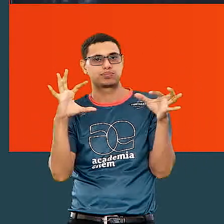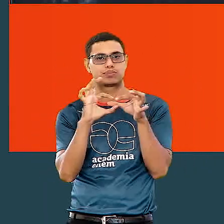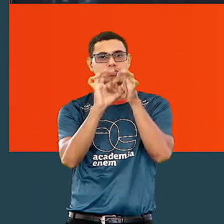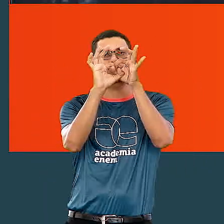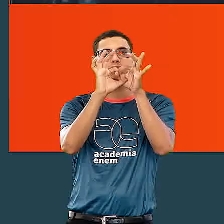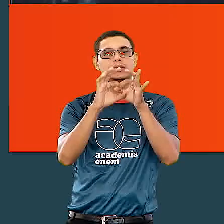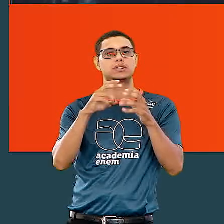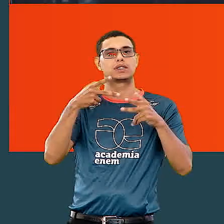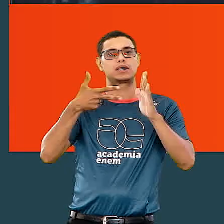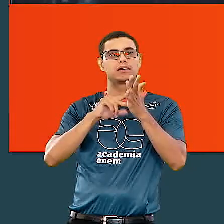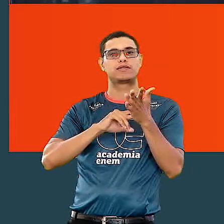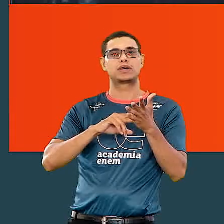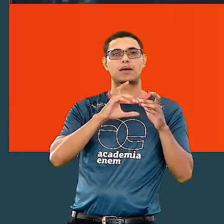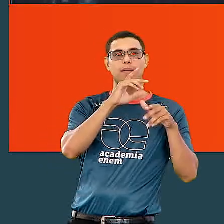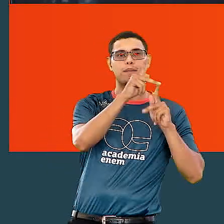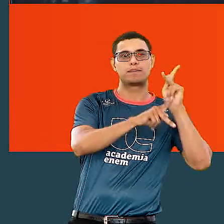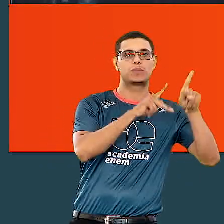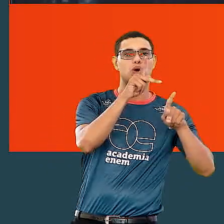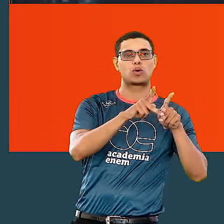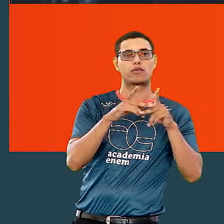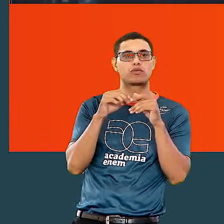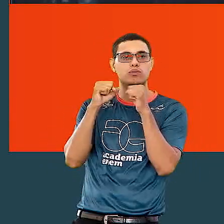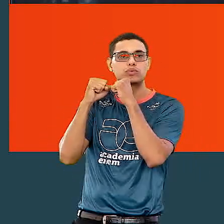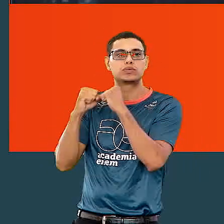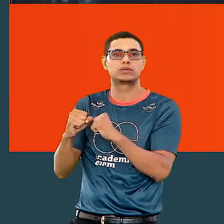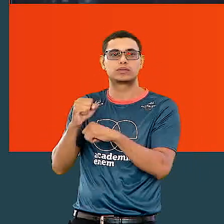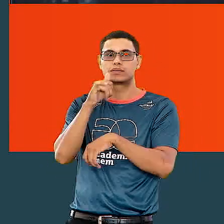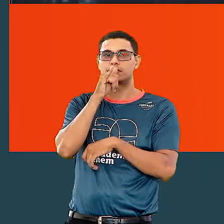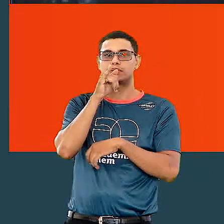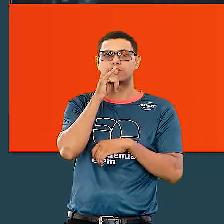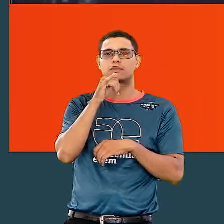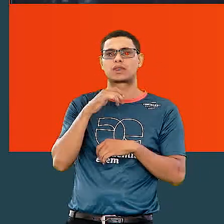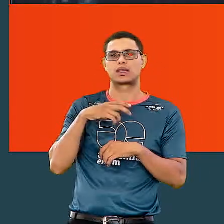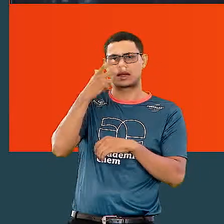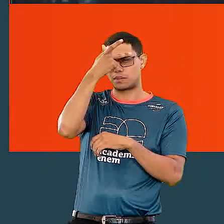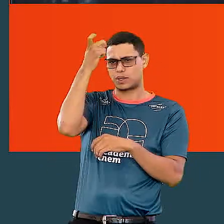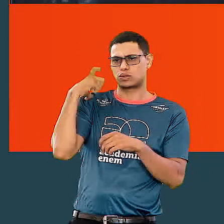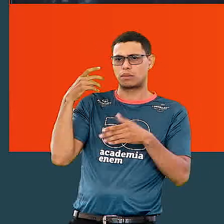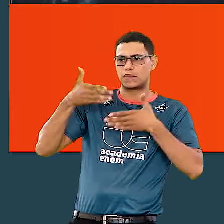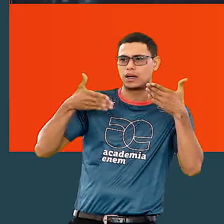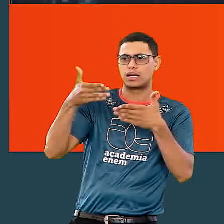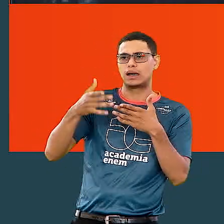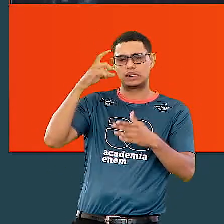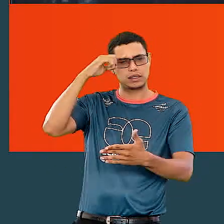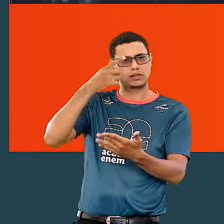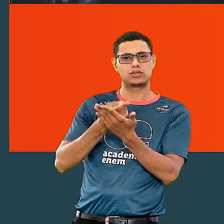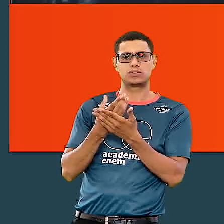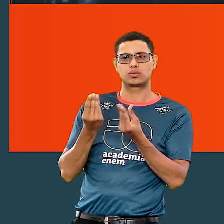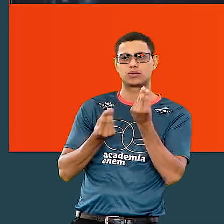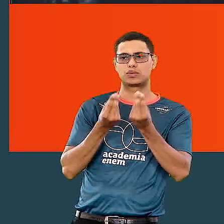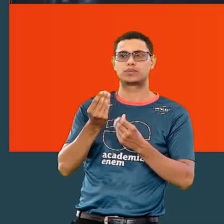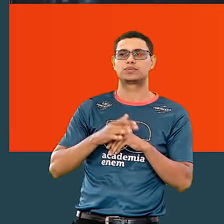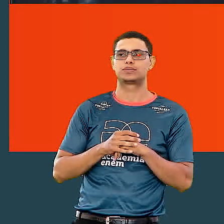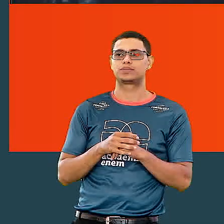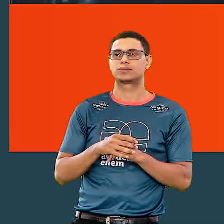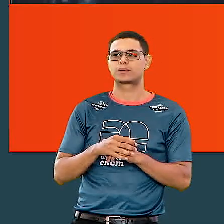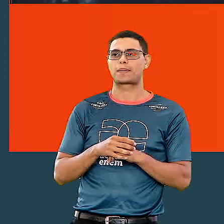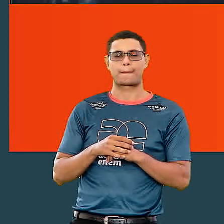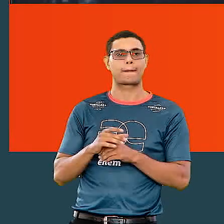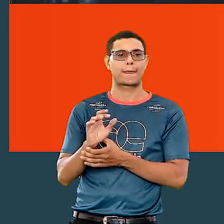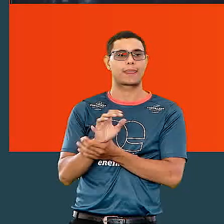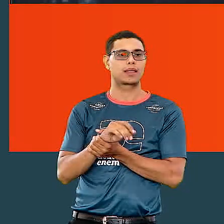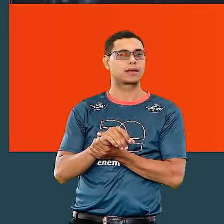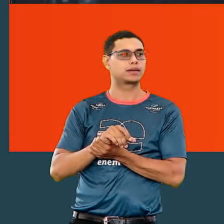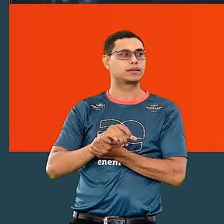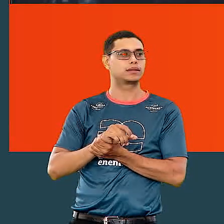olha, o poder agora é todo mundo. Todo mundo participa. Agora, Isaac, como é que esse pessoal vai participar para decidir uma coisa? Vamos decidir uma parada. Vamos decidir qual